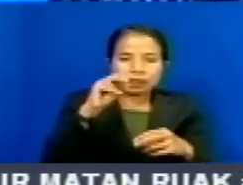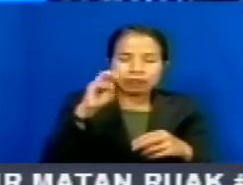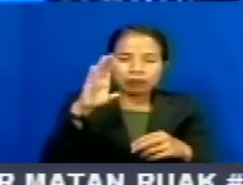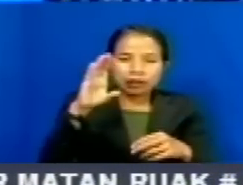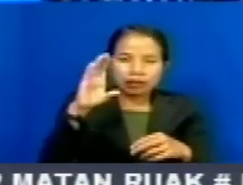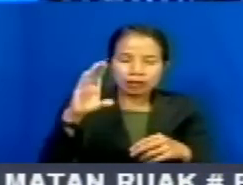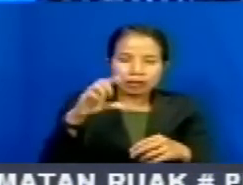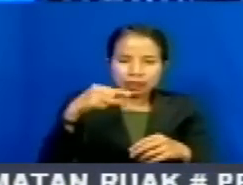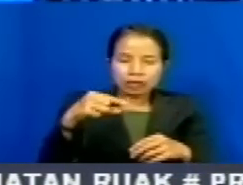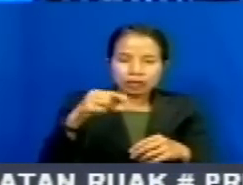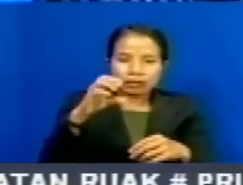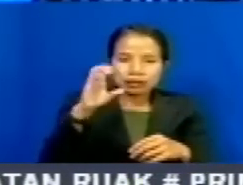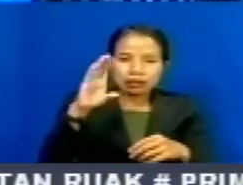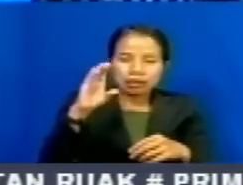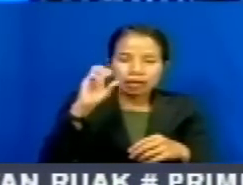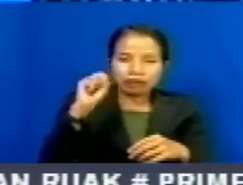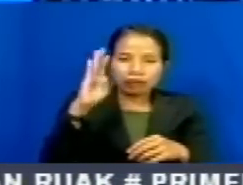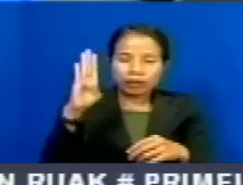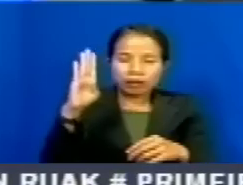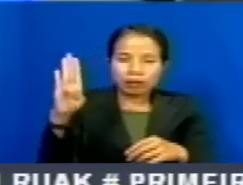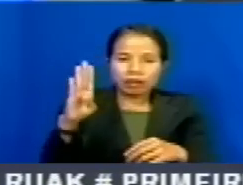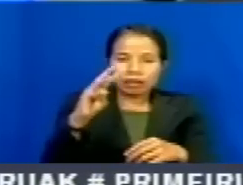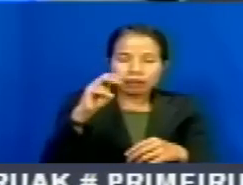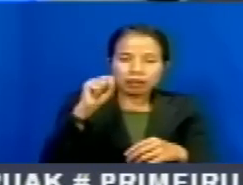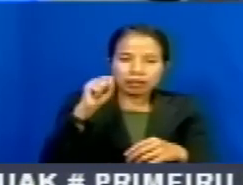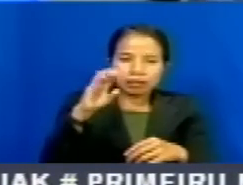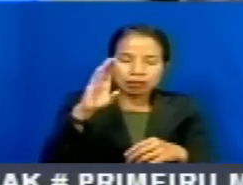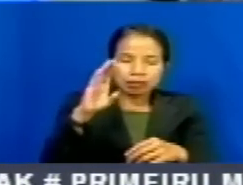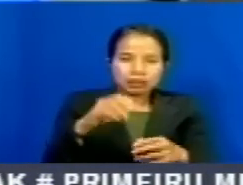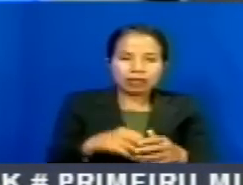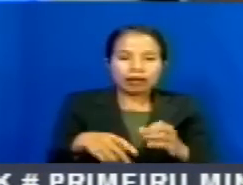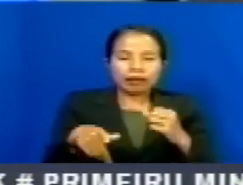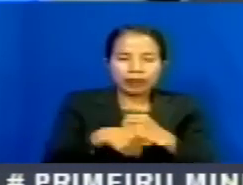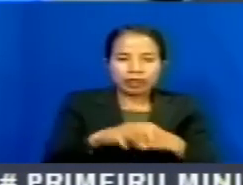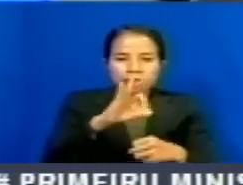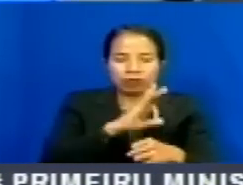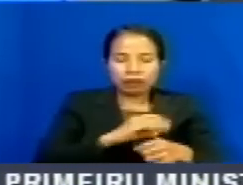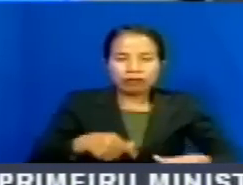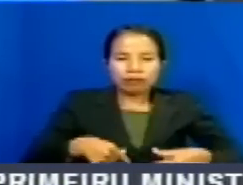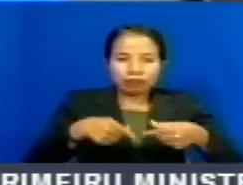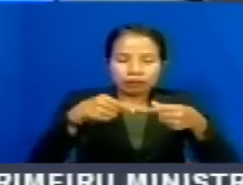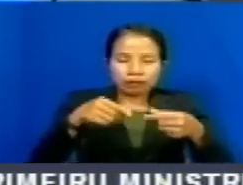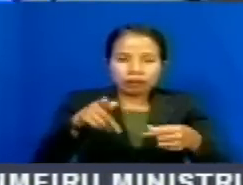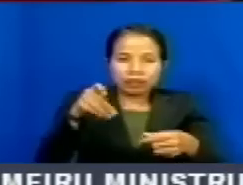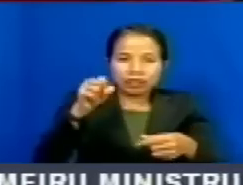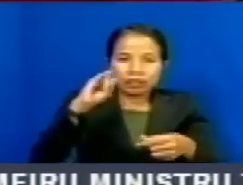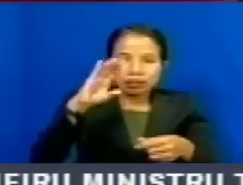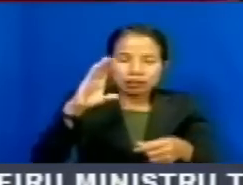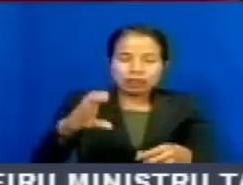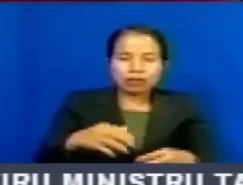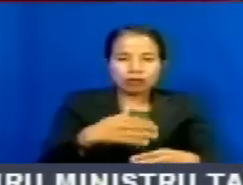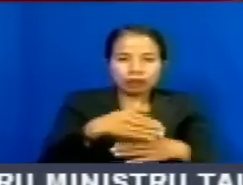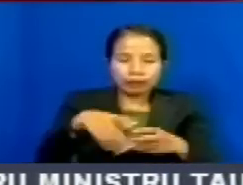CFBB, no MRSVB, Partido Kunto entrega onaba PESIC, onde participa e a